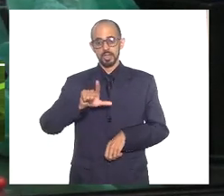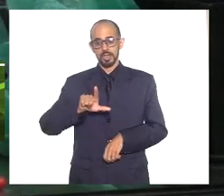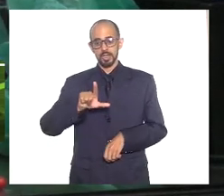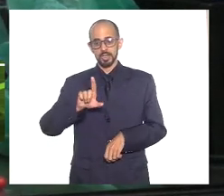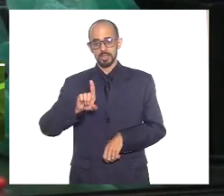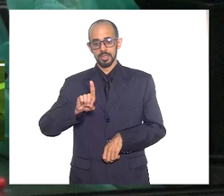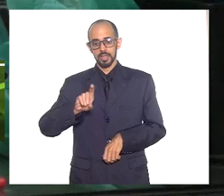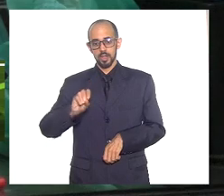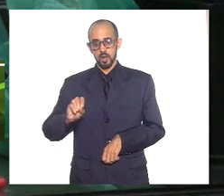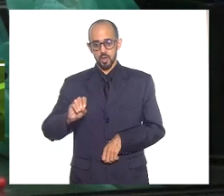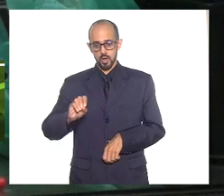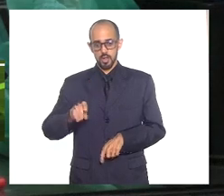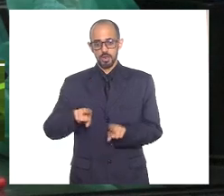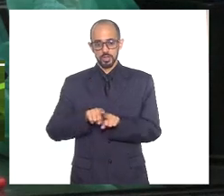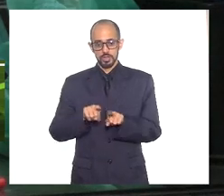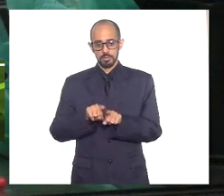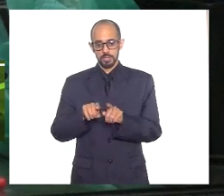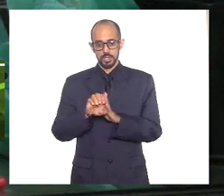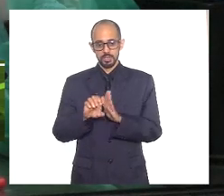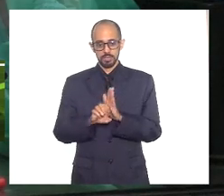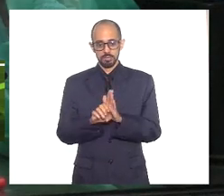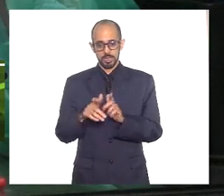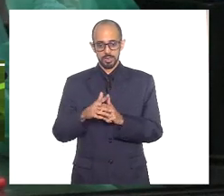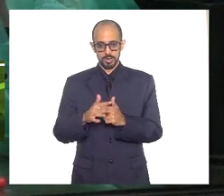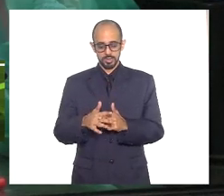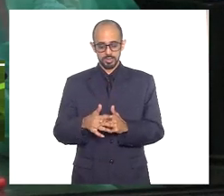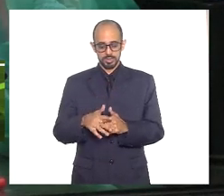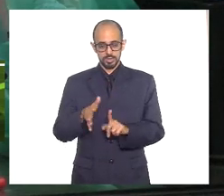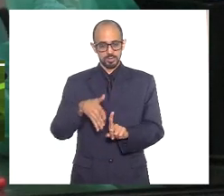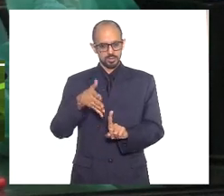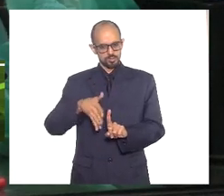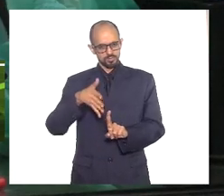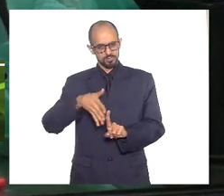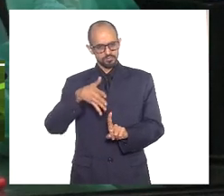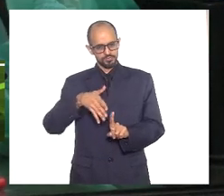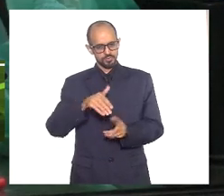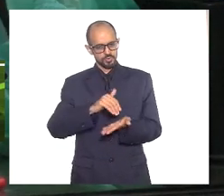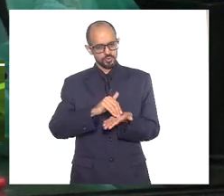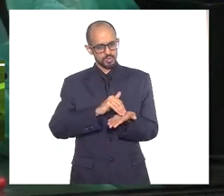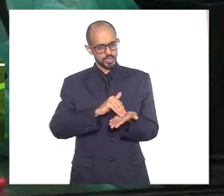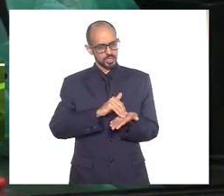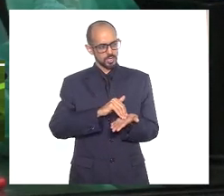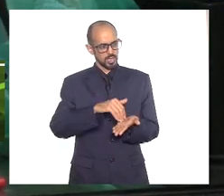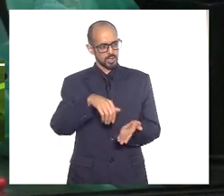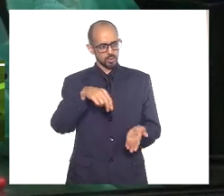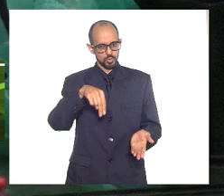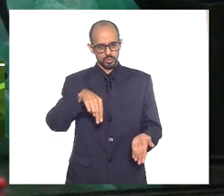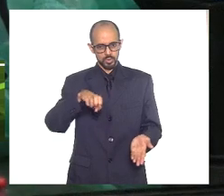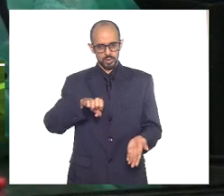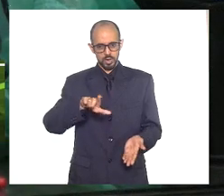suas emendas, e a exposição do secretário Nelson Rocha